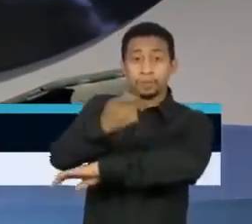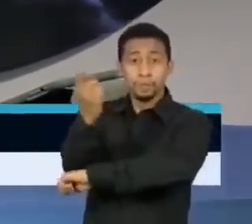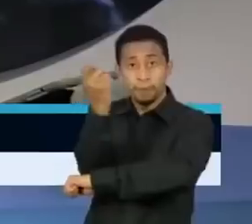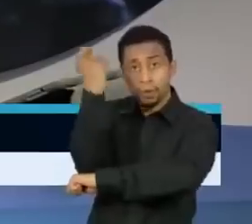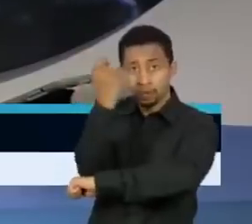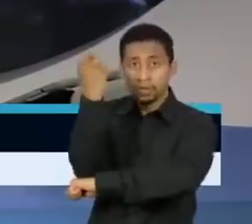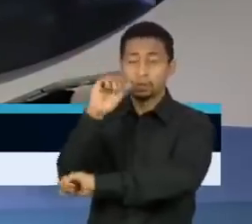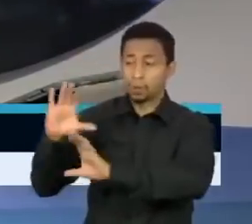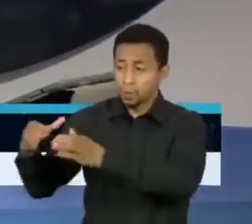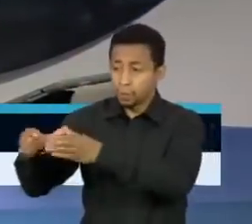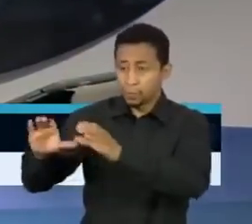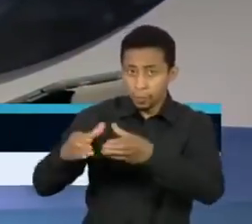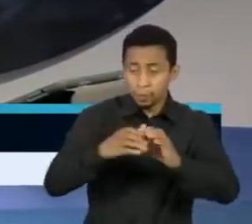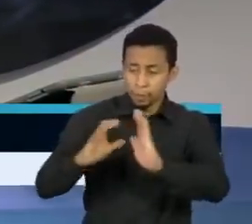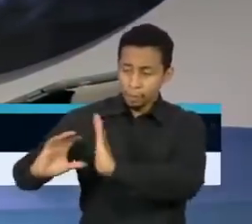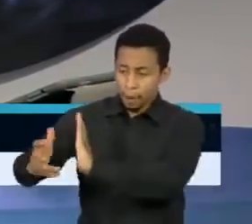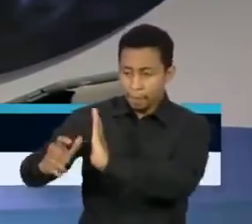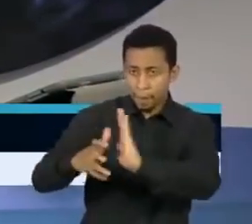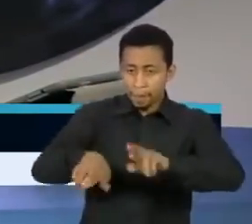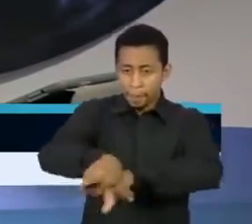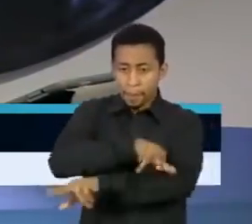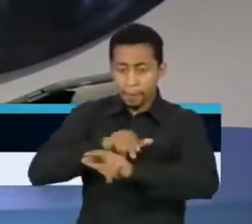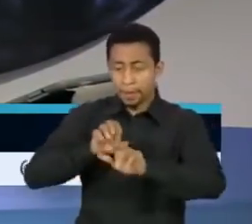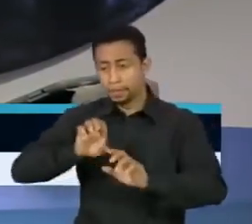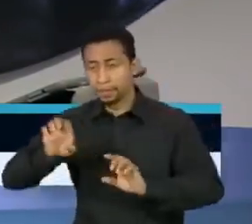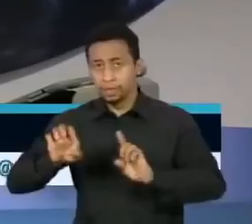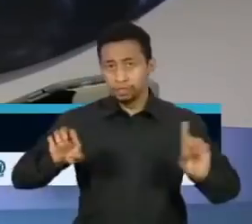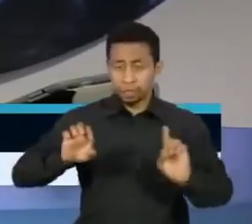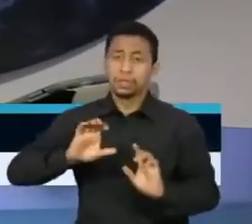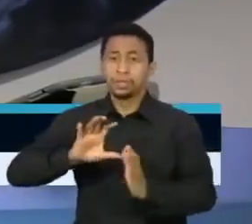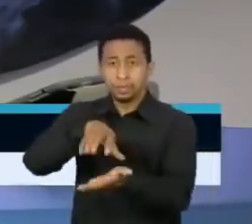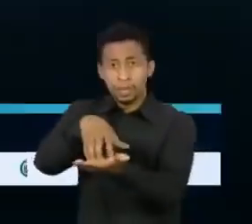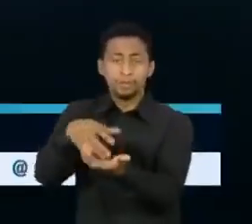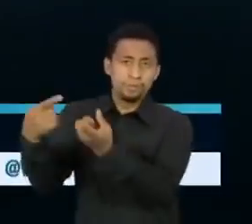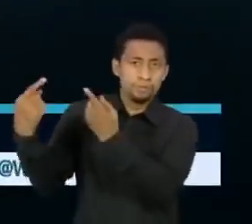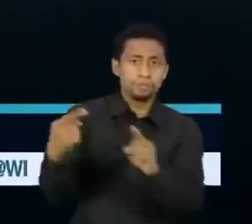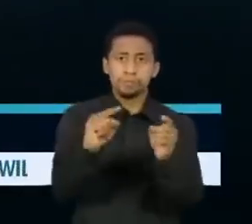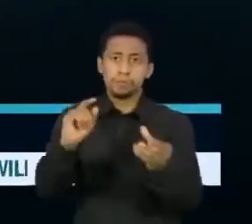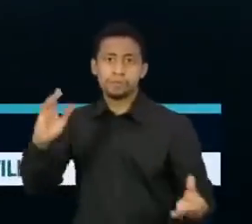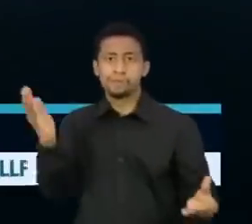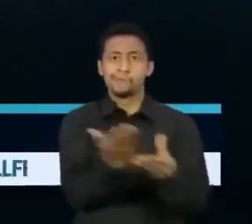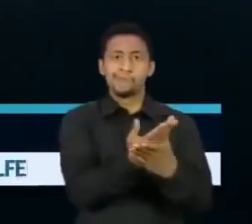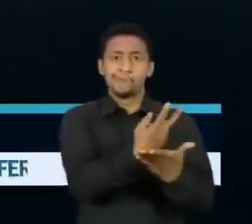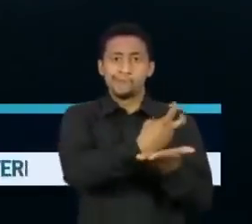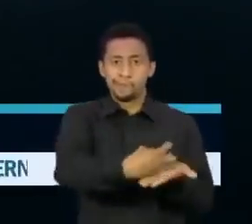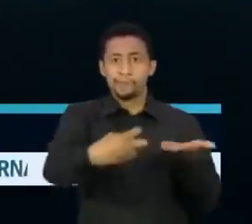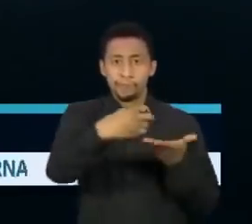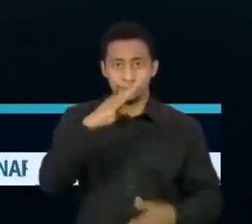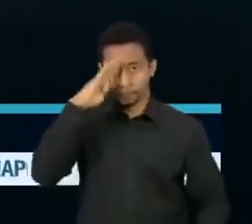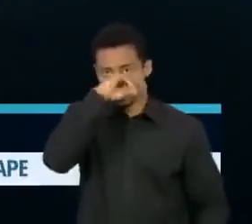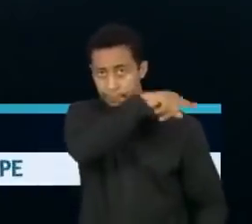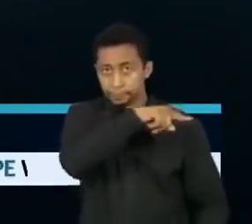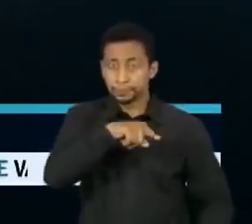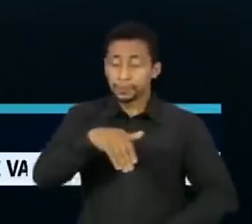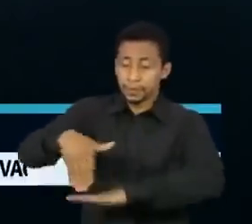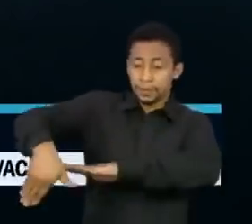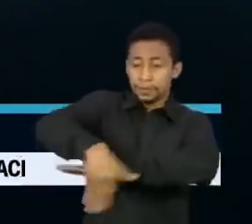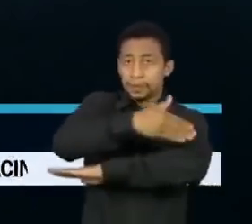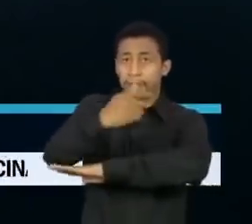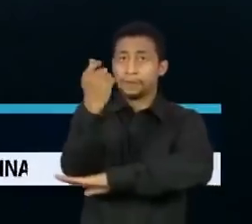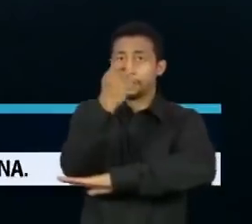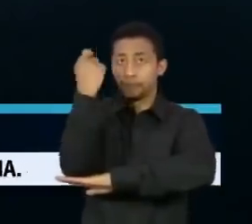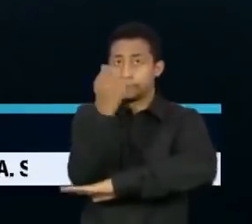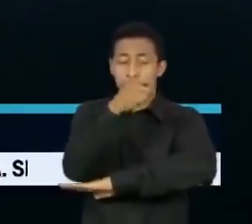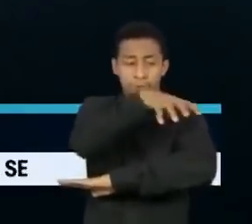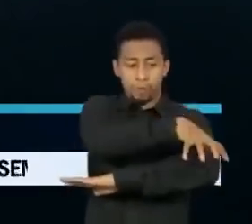reuniu lideranças de diferentes partidos que pediram o impeachment do presidente. Ao menos 6 quarteirões da principal